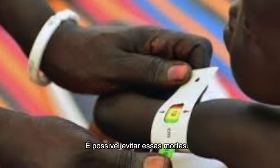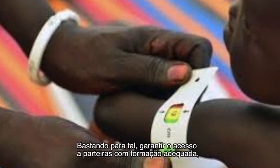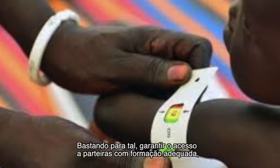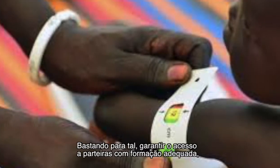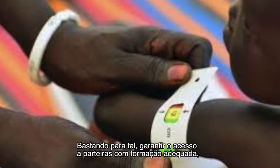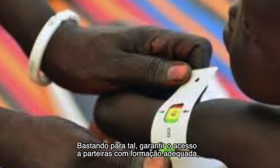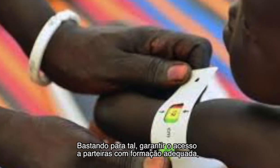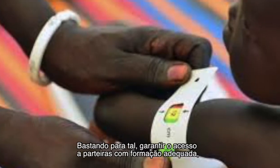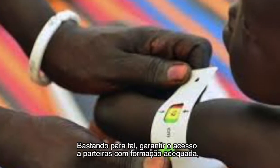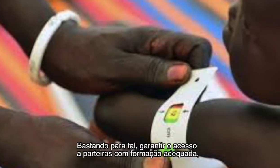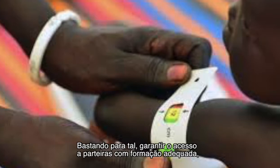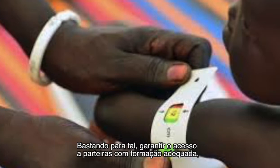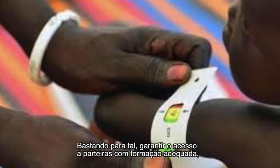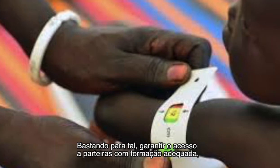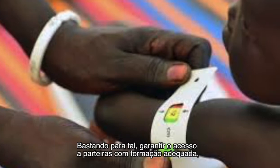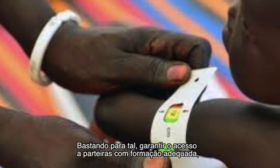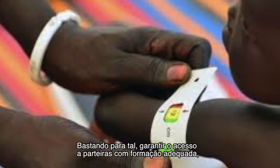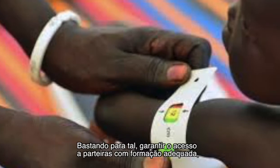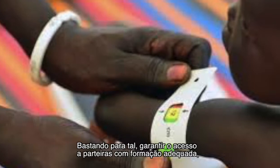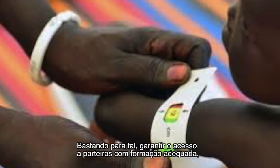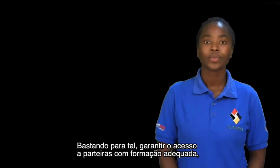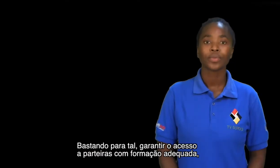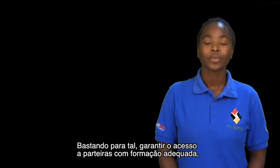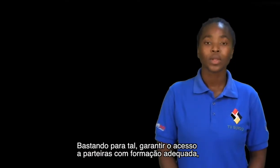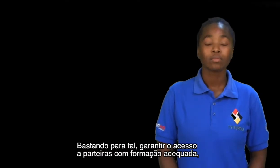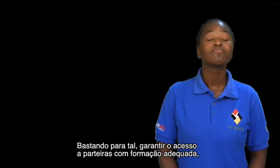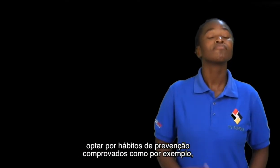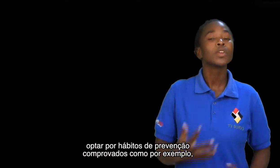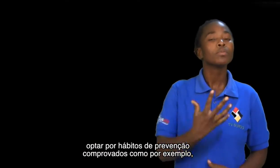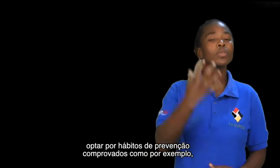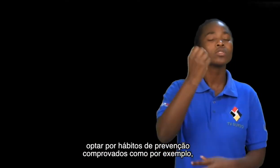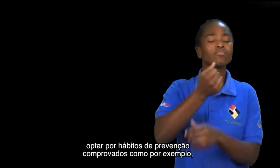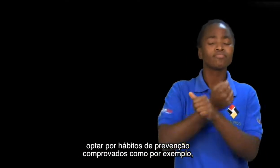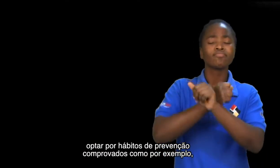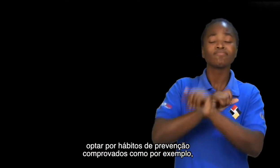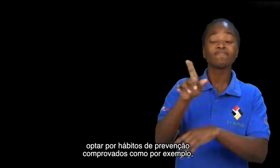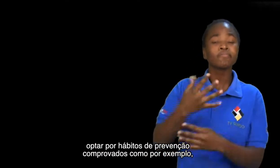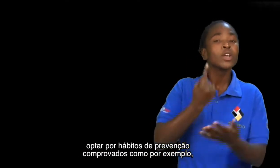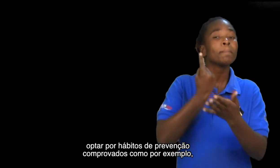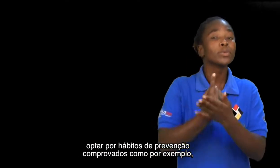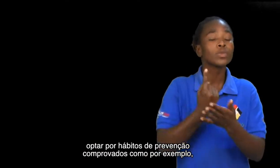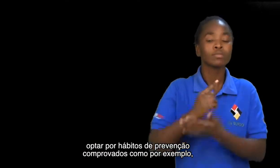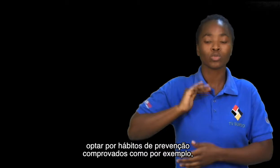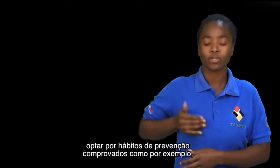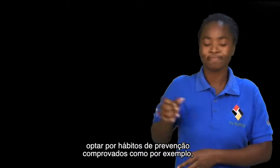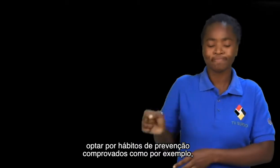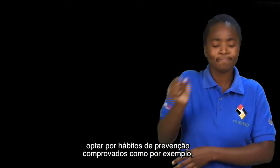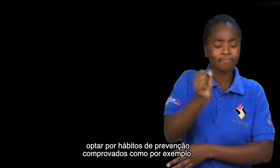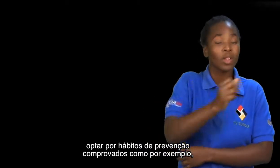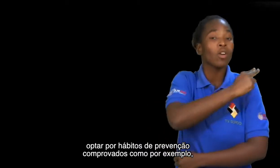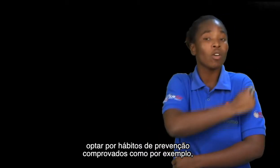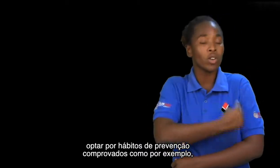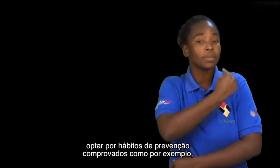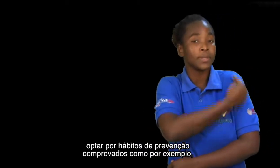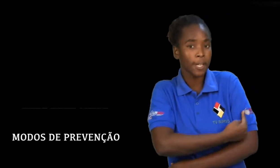bastando para tal, garantir o acesso a parteiras com formação adequada, optar por hábitos de prevenção comprovados,